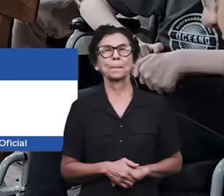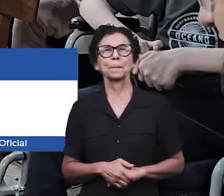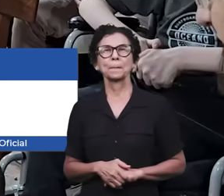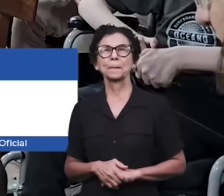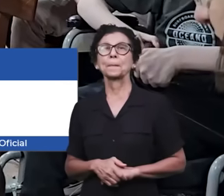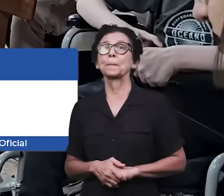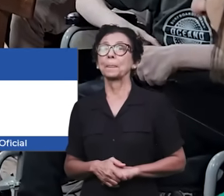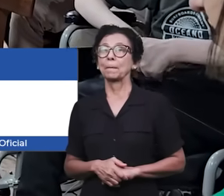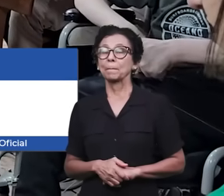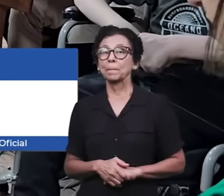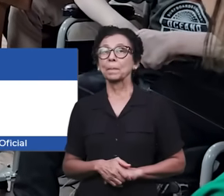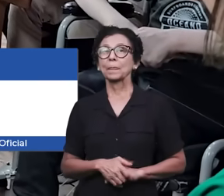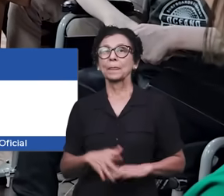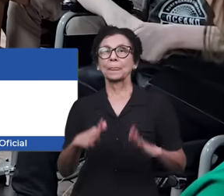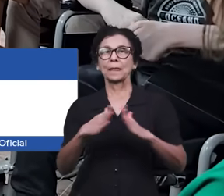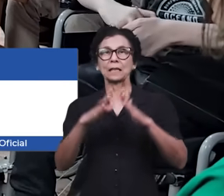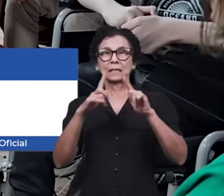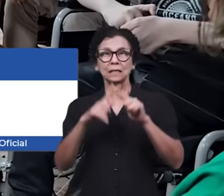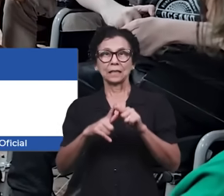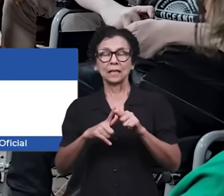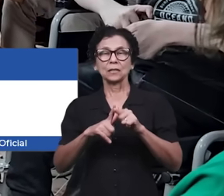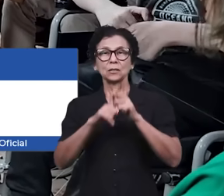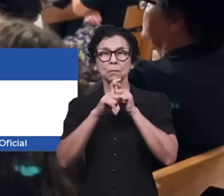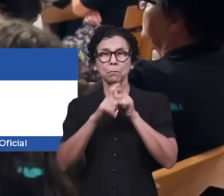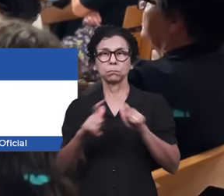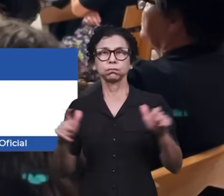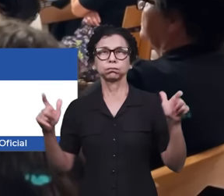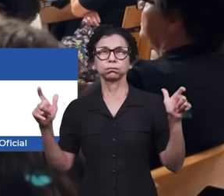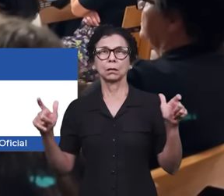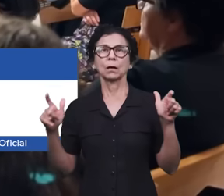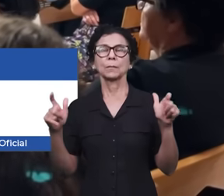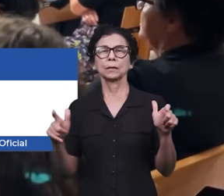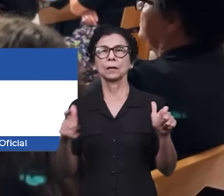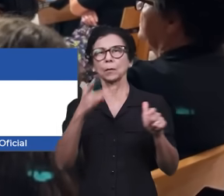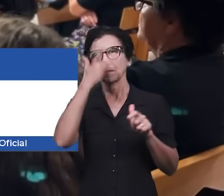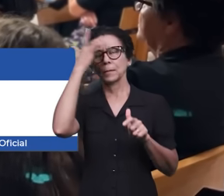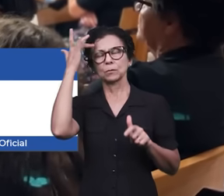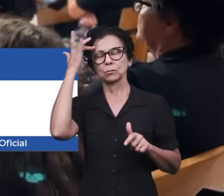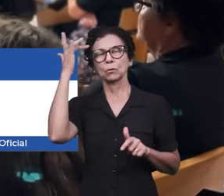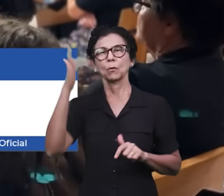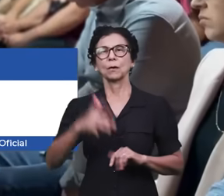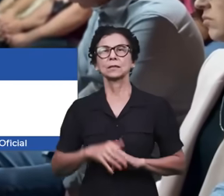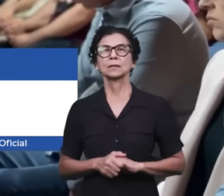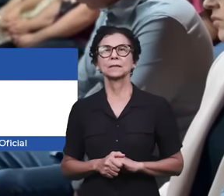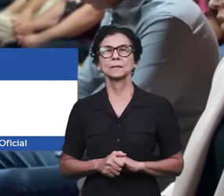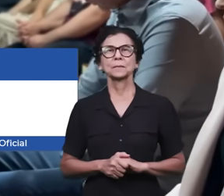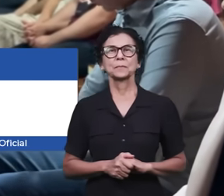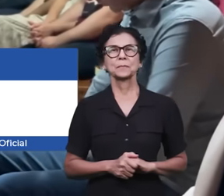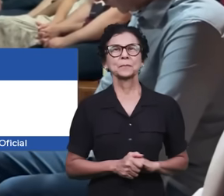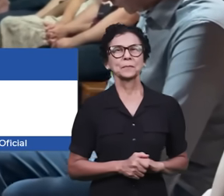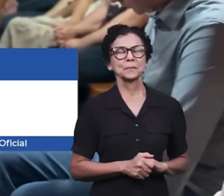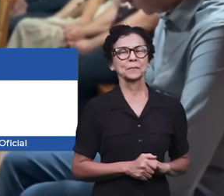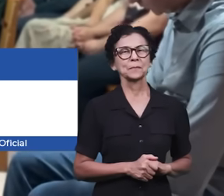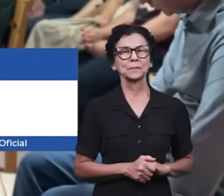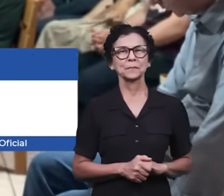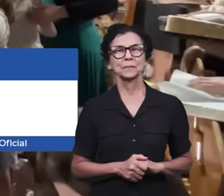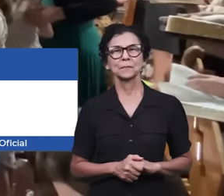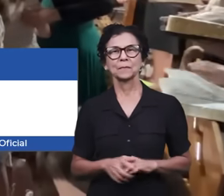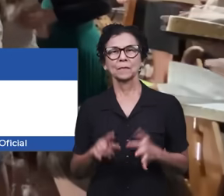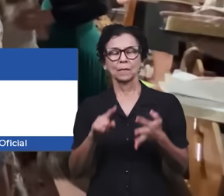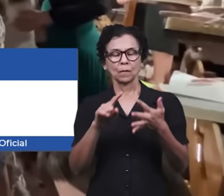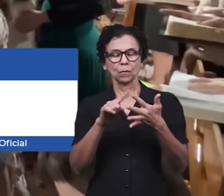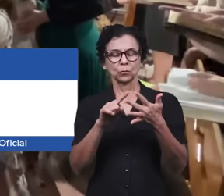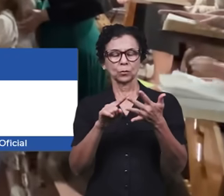igrejas tem sido motivo de glorificação no oeste catarinense. Irmãos das igrejas do Jardim Itália, Paraíso, Boa Vista e Xaxim